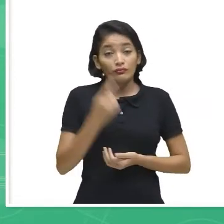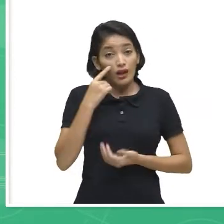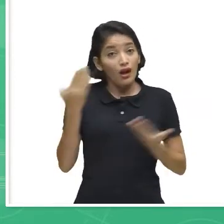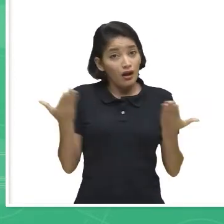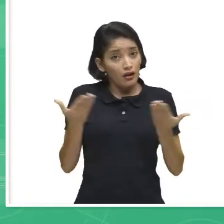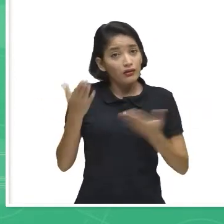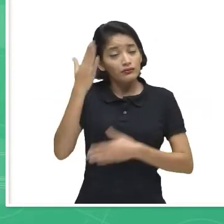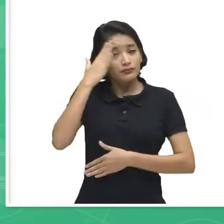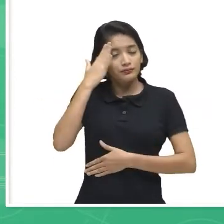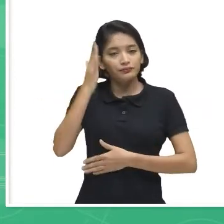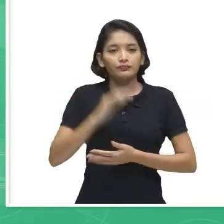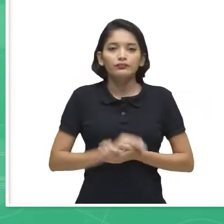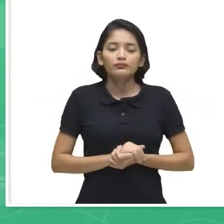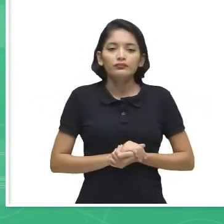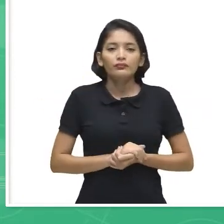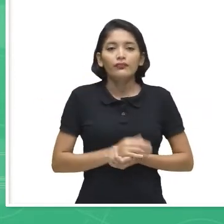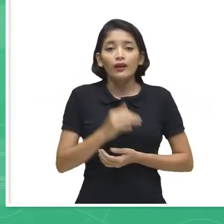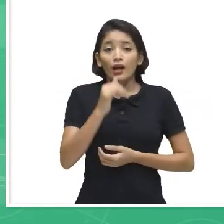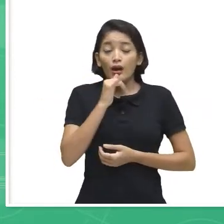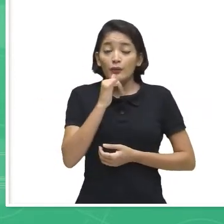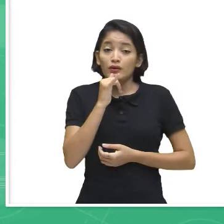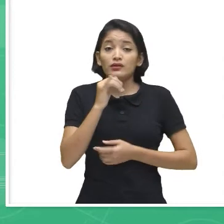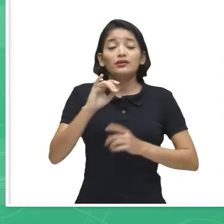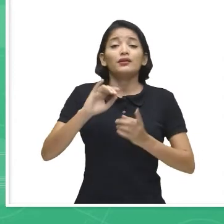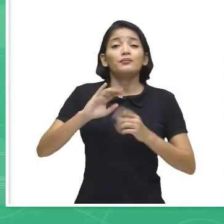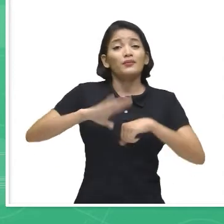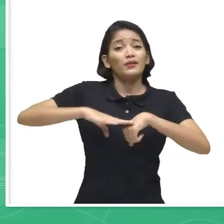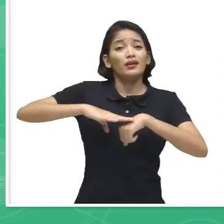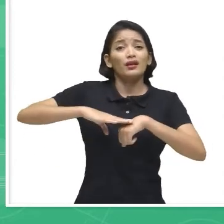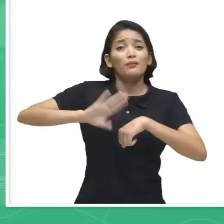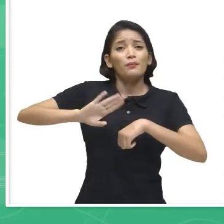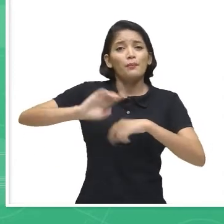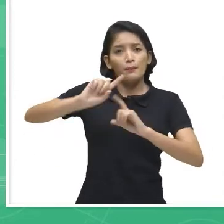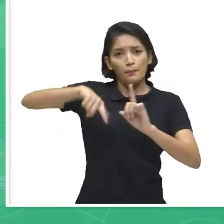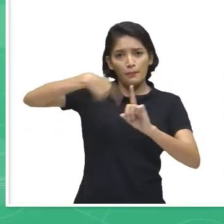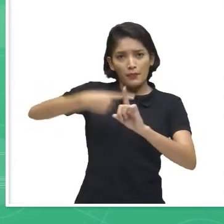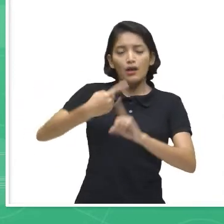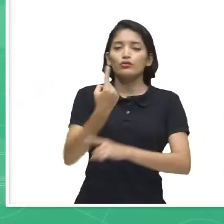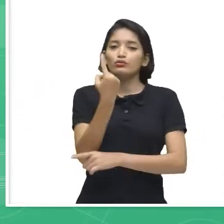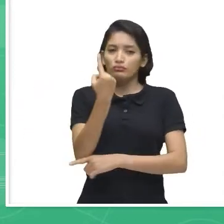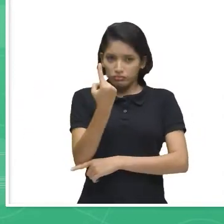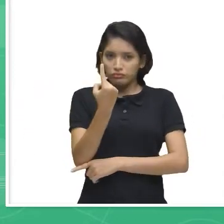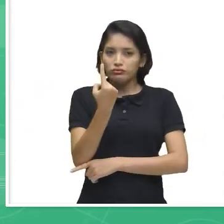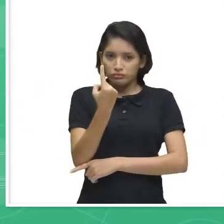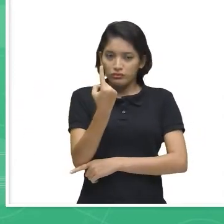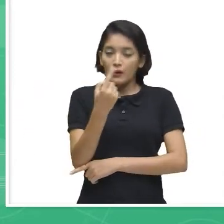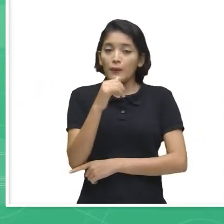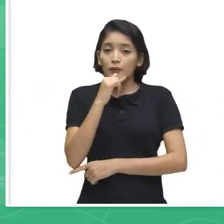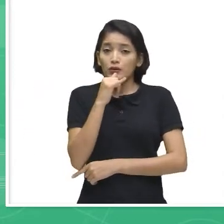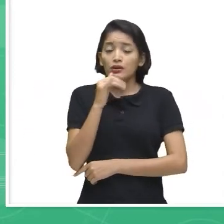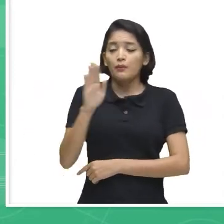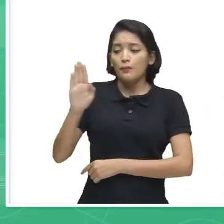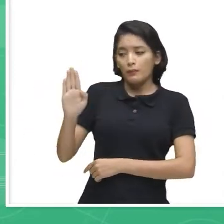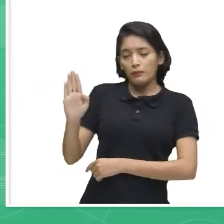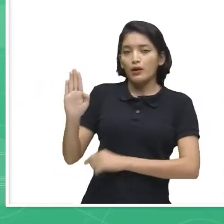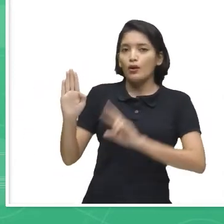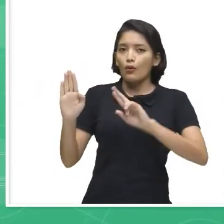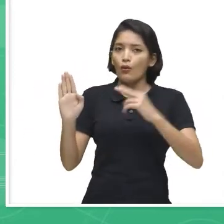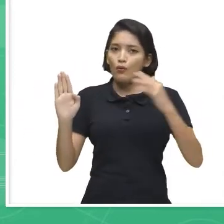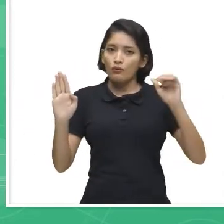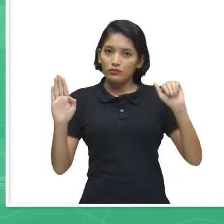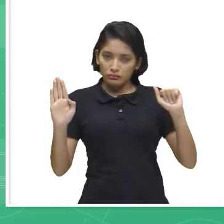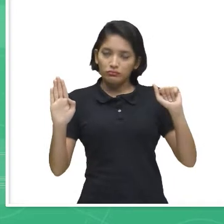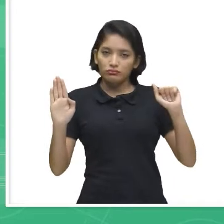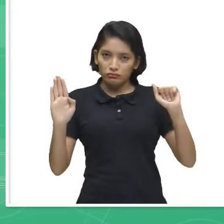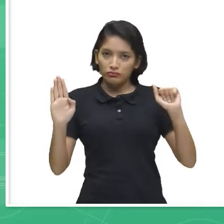agora. Quando eu tenho mais de uma carga elétrica gerando campo, o potencial num ponto P, qualquer desse campo,